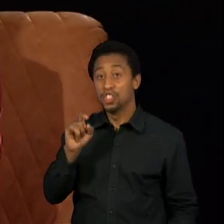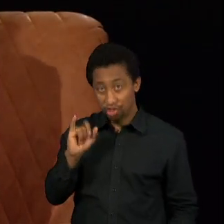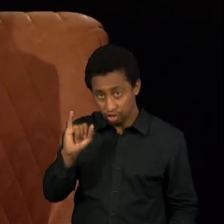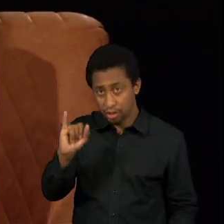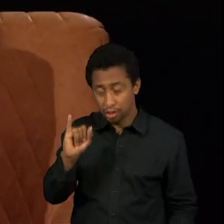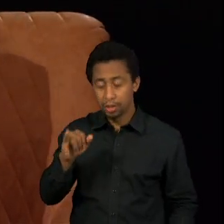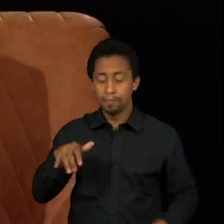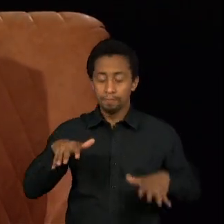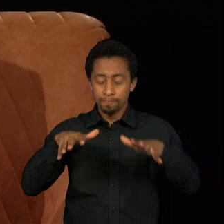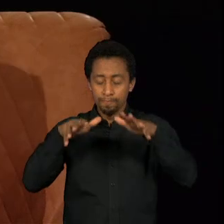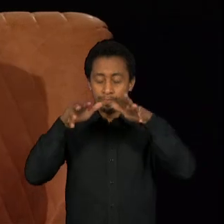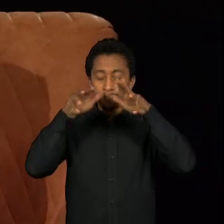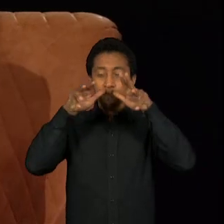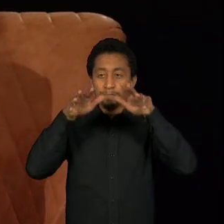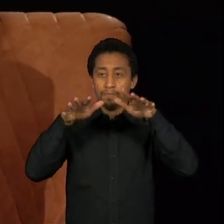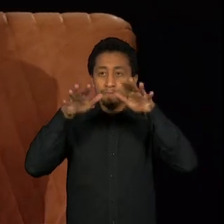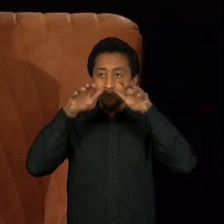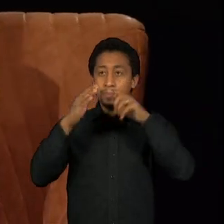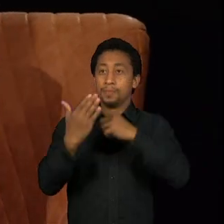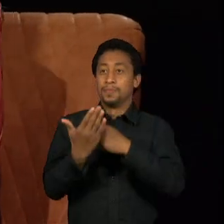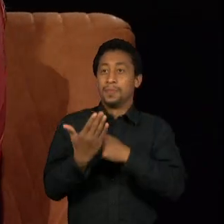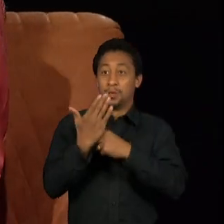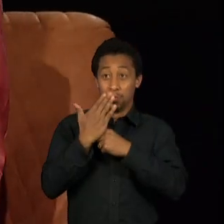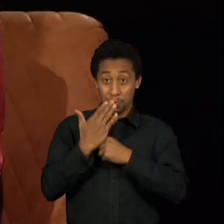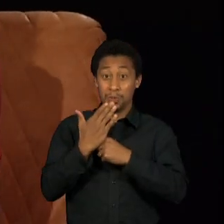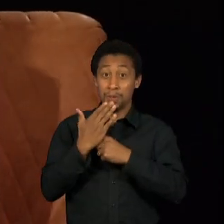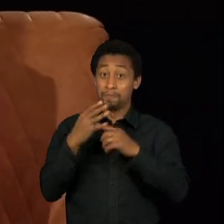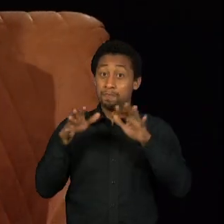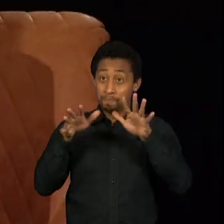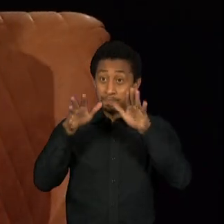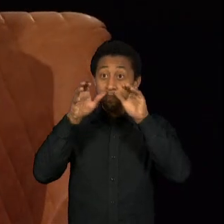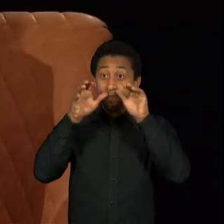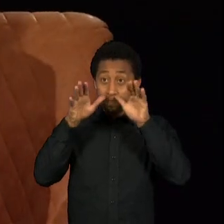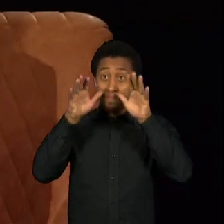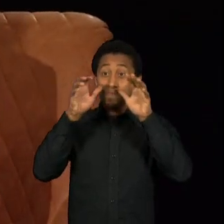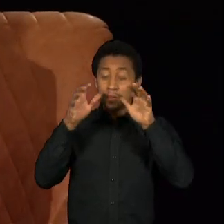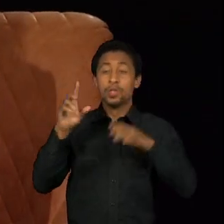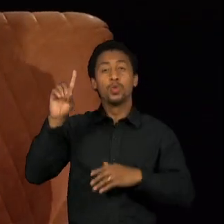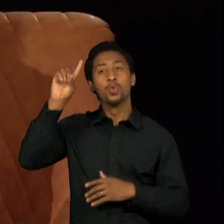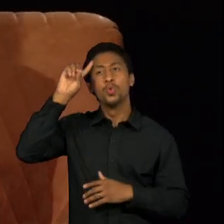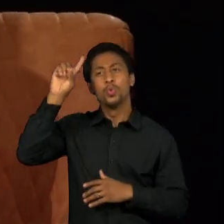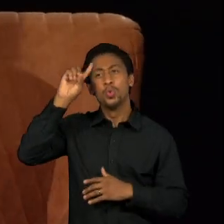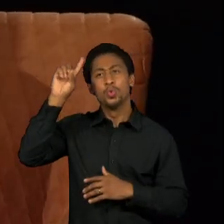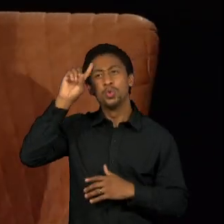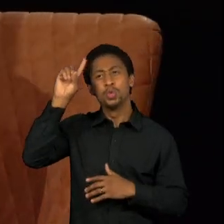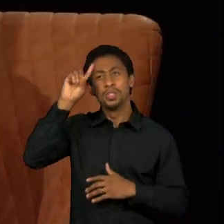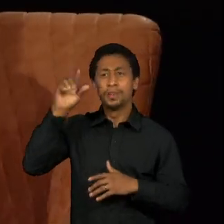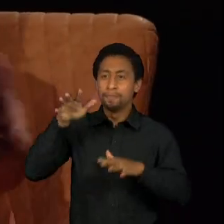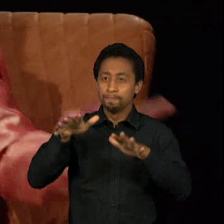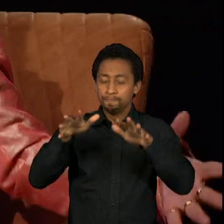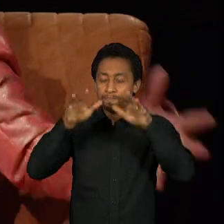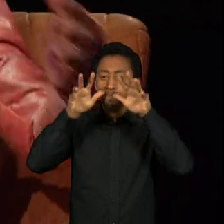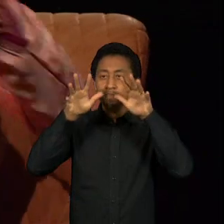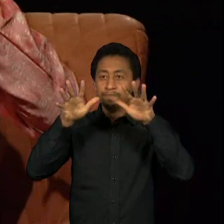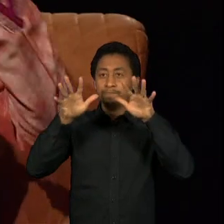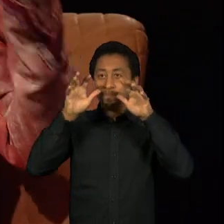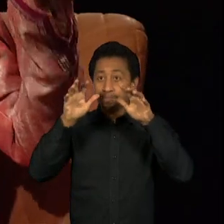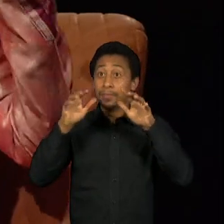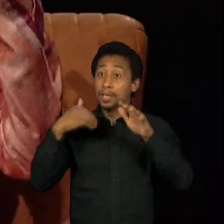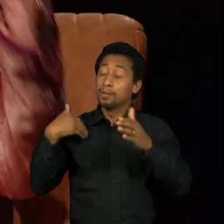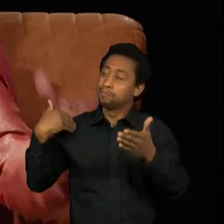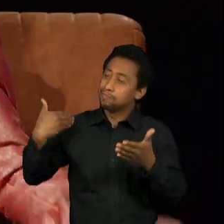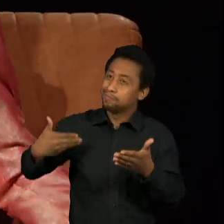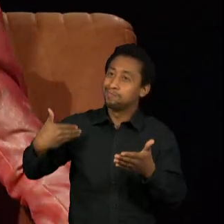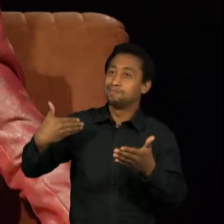todos os dias alguns exercícios, não é? E cheguei a 82 anos com uma mobilidade,